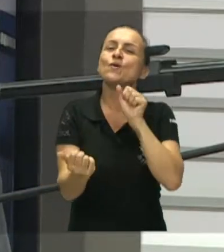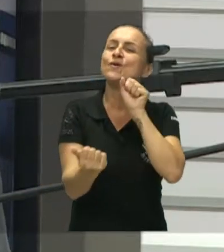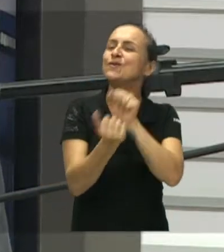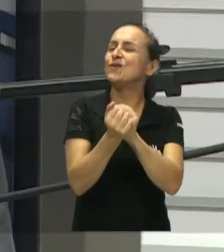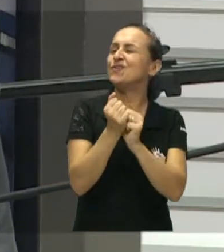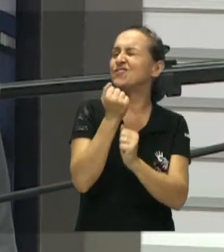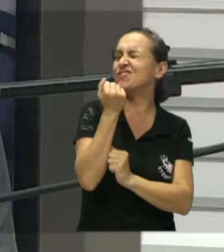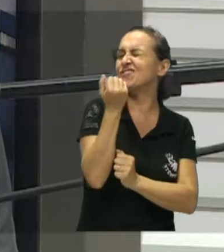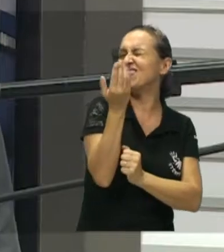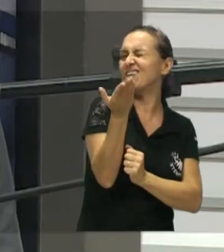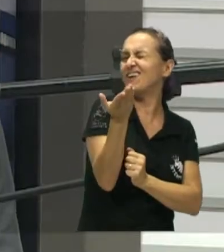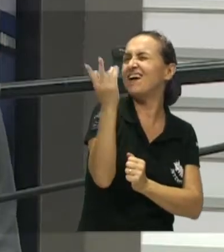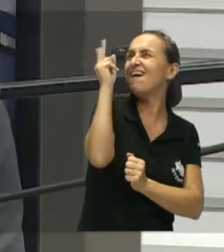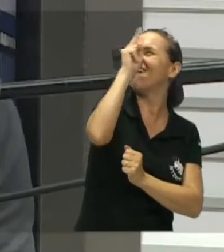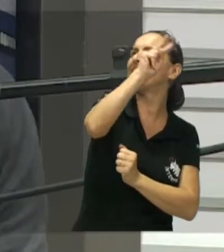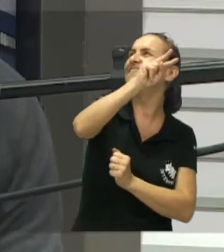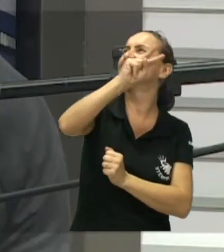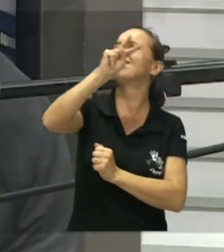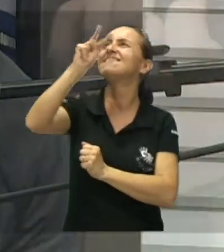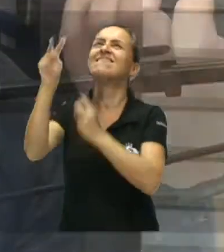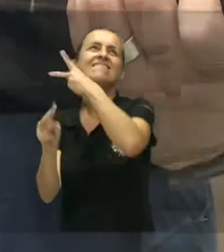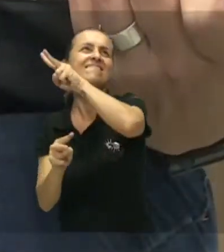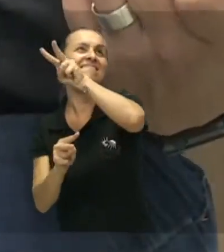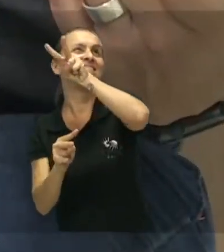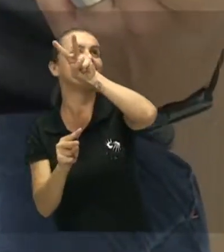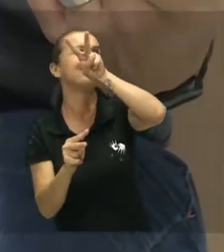íris lunar.